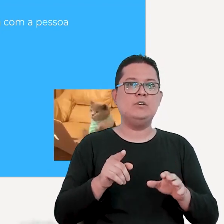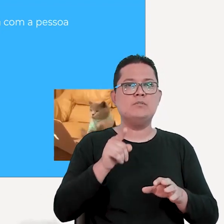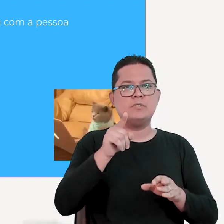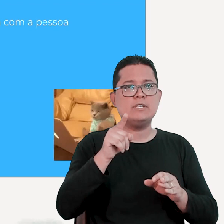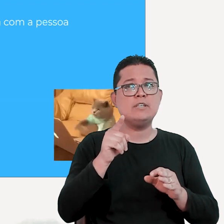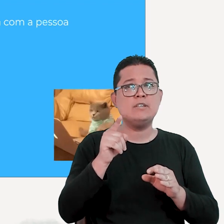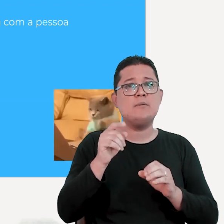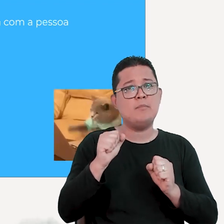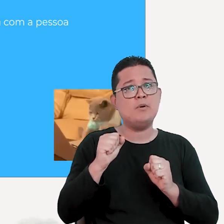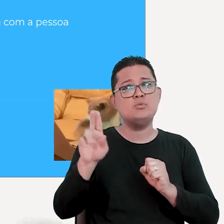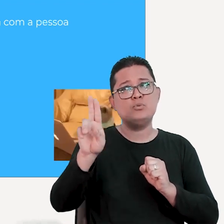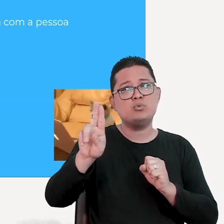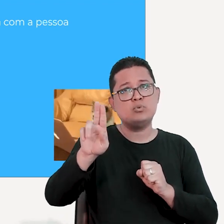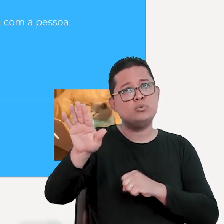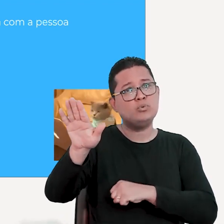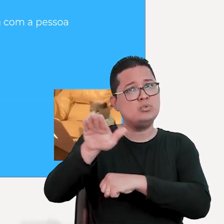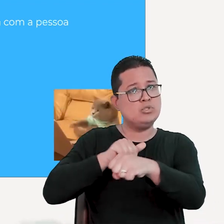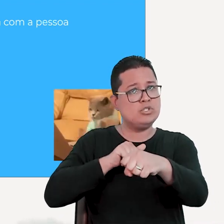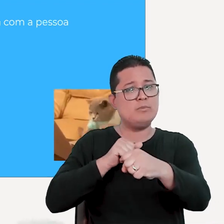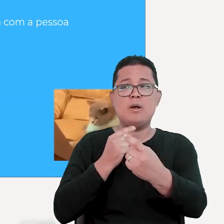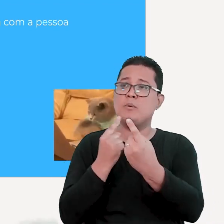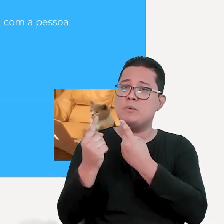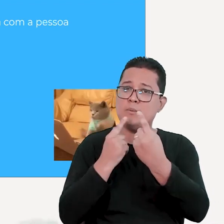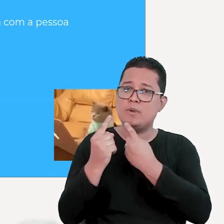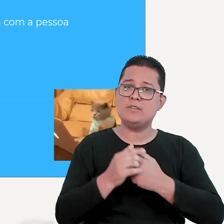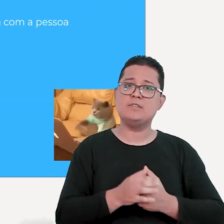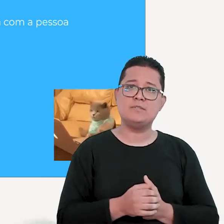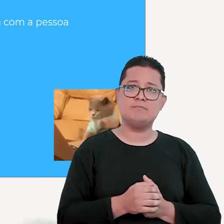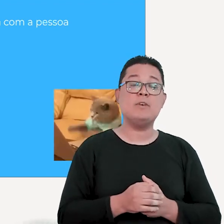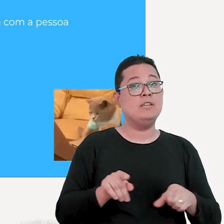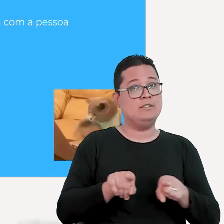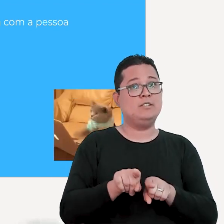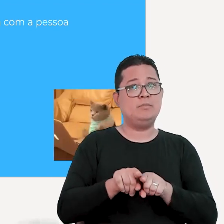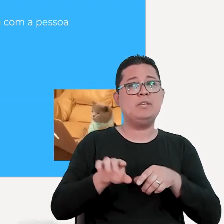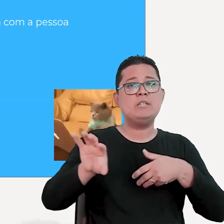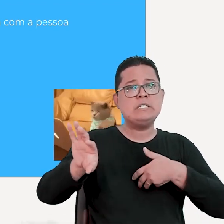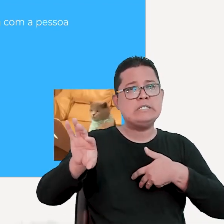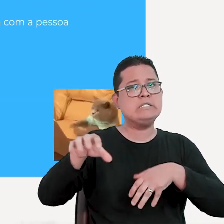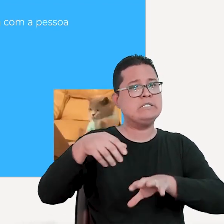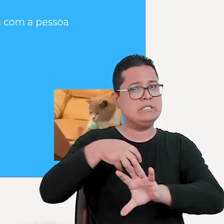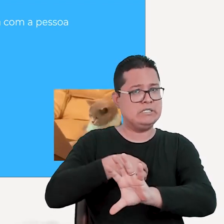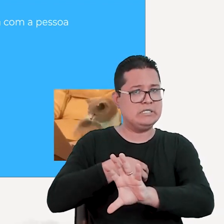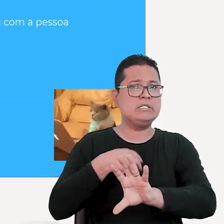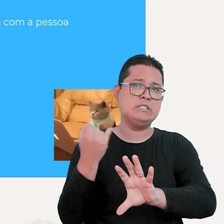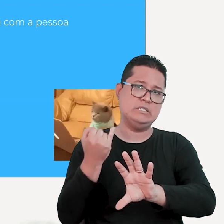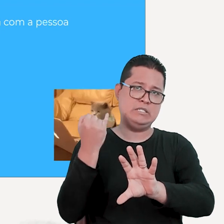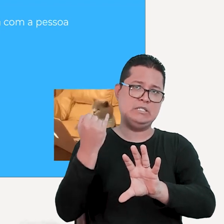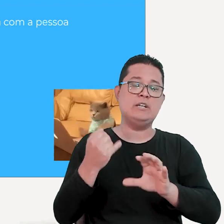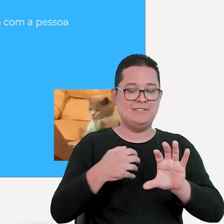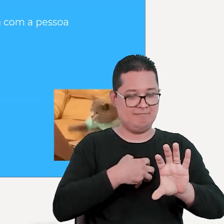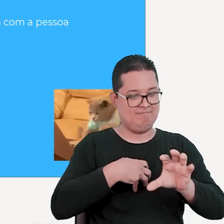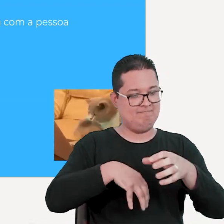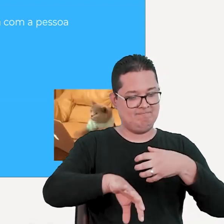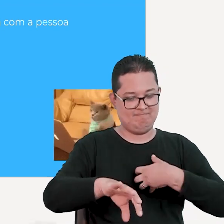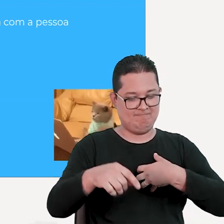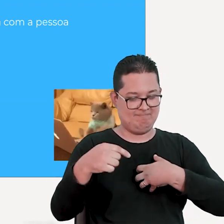e a última dica, a terceira dica, seria a empatia, que a gente sempre fala, parece clichê